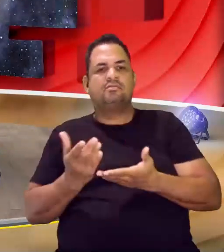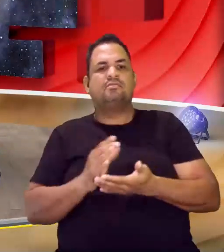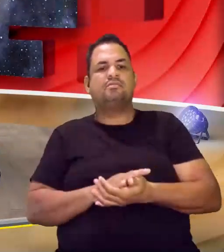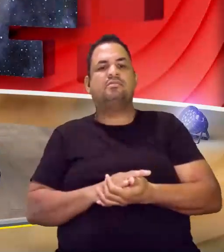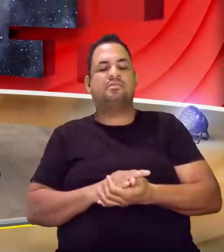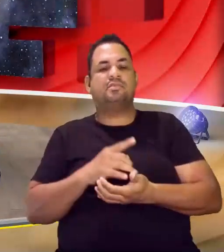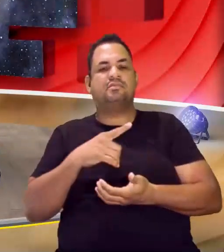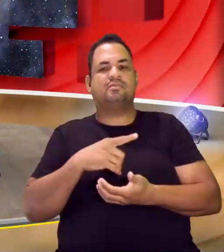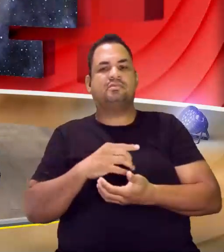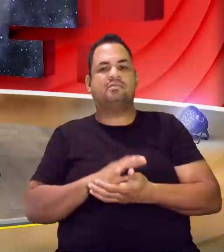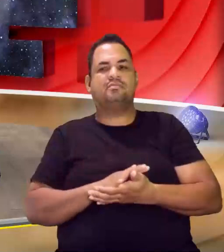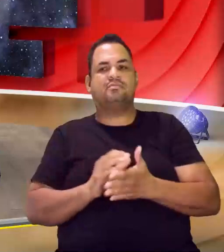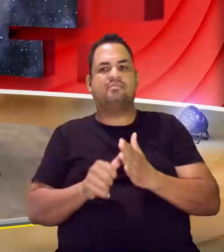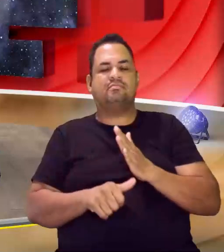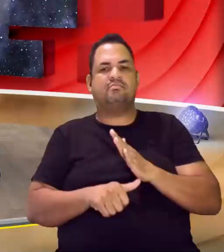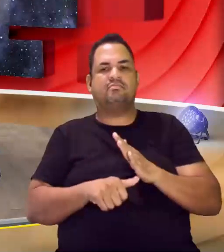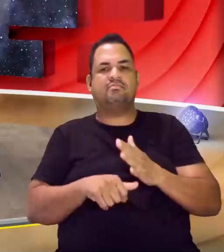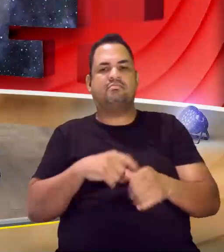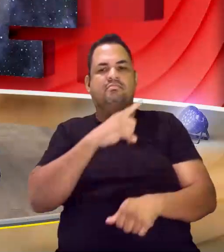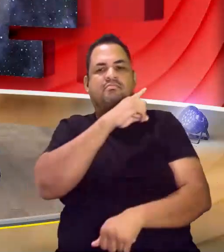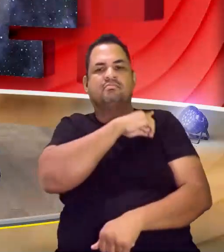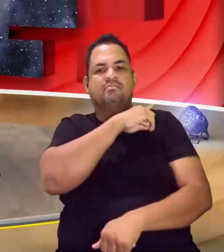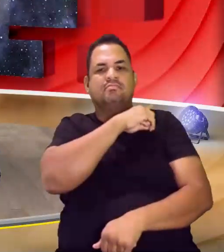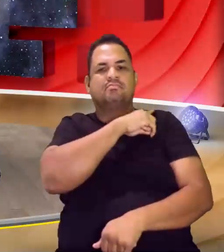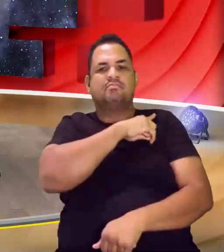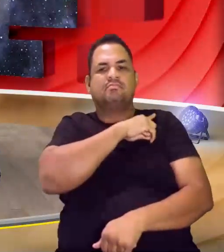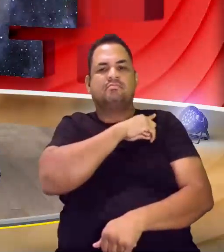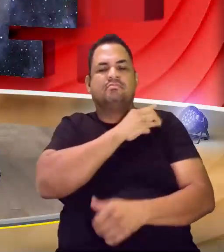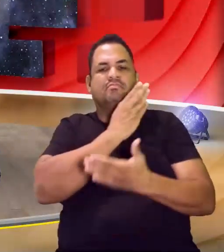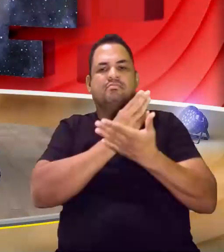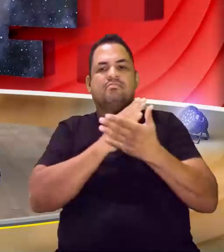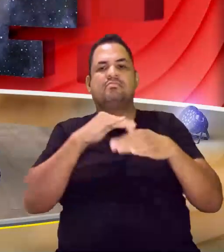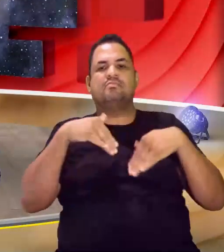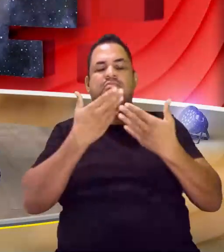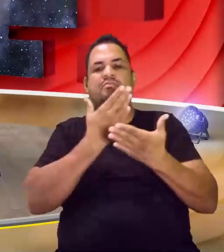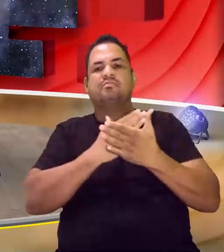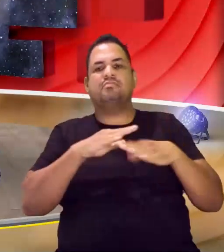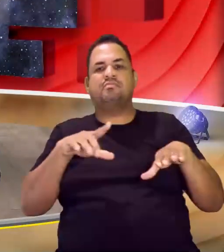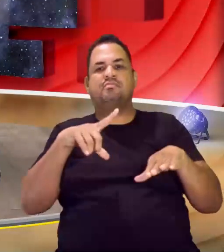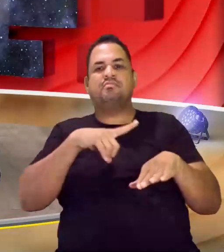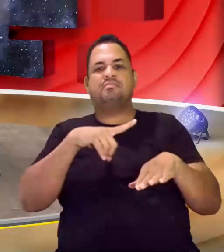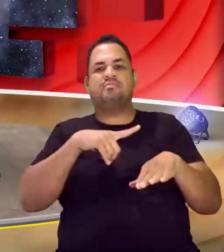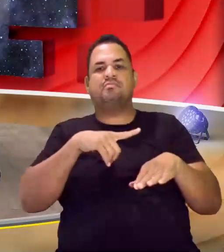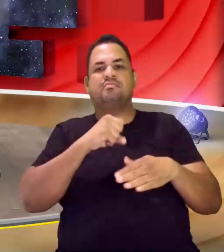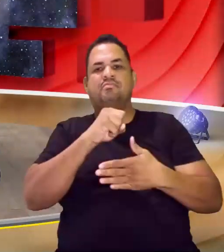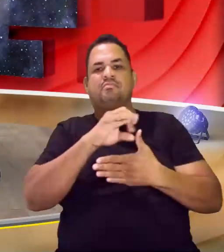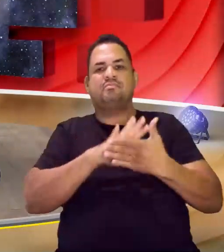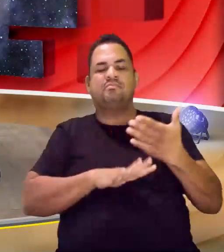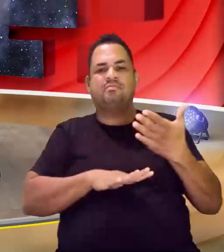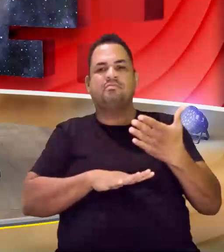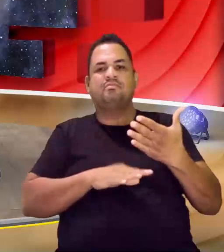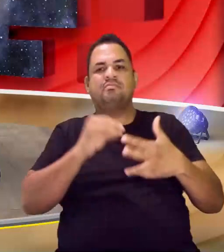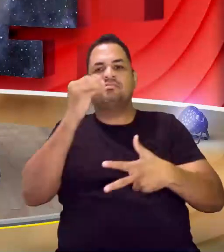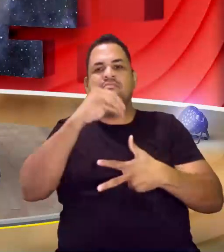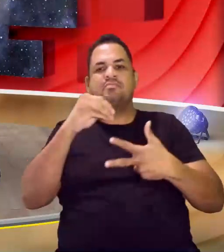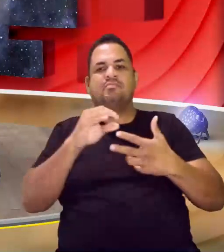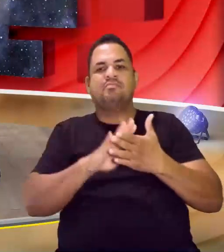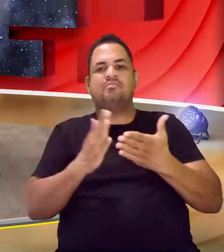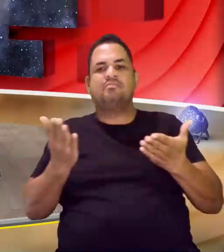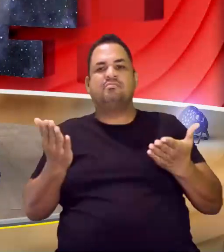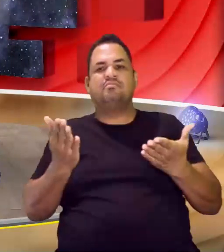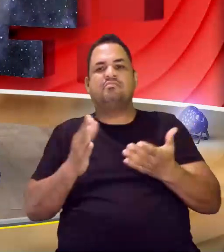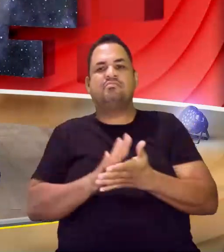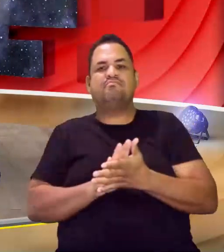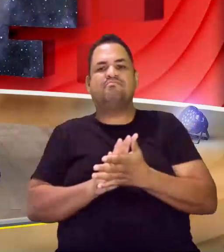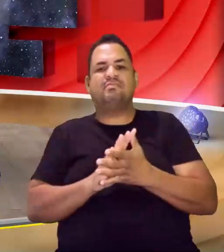com mais, tá certo? Esse primeiro ano, quando acabar, já vai ter tantas questões do Enem que eles vão